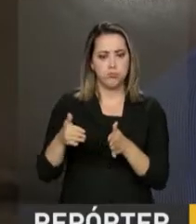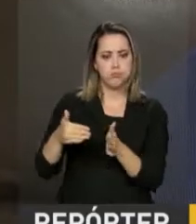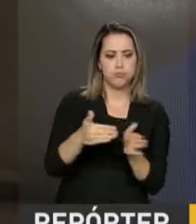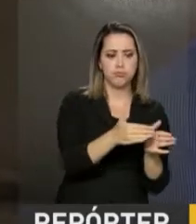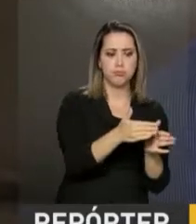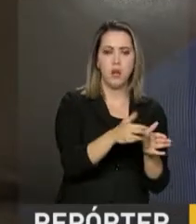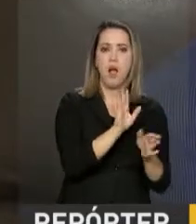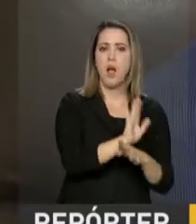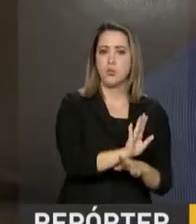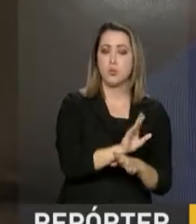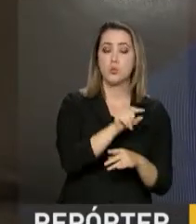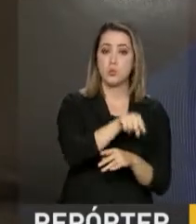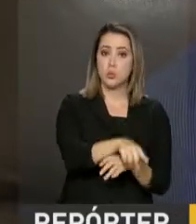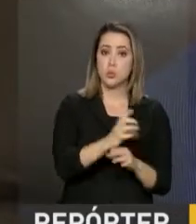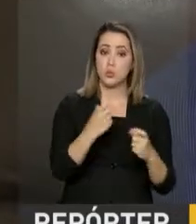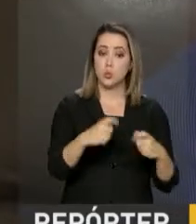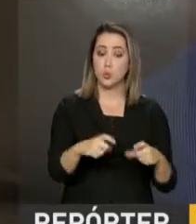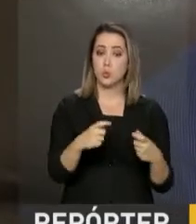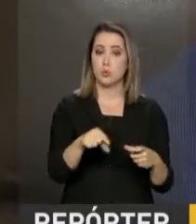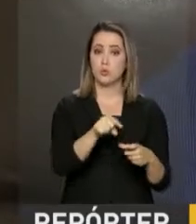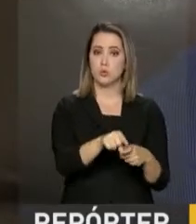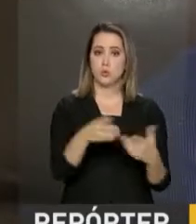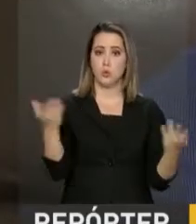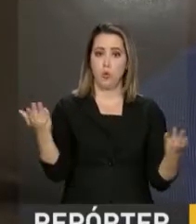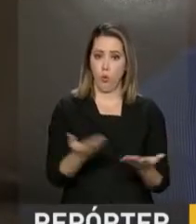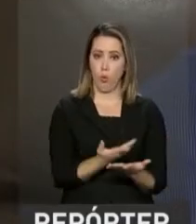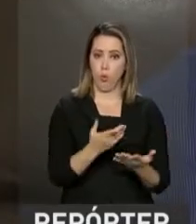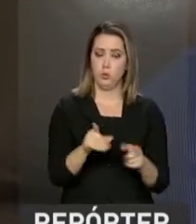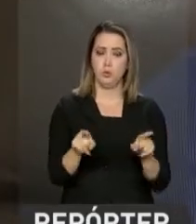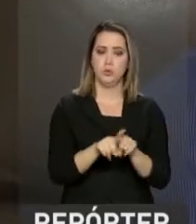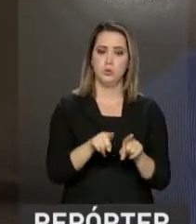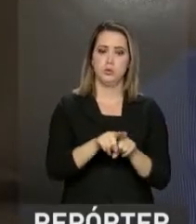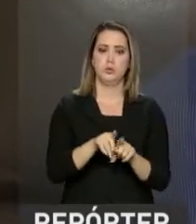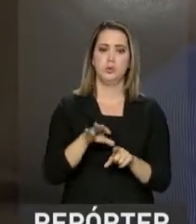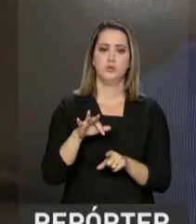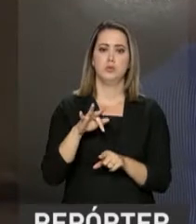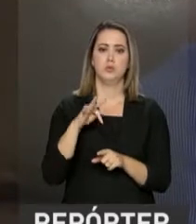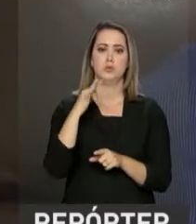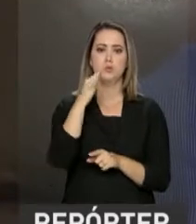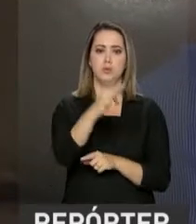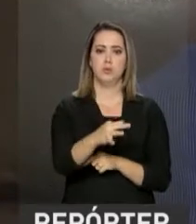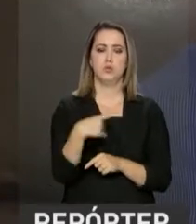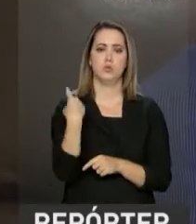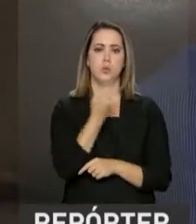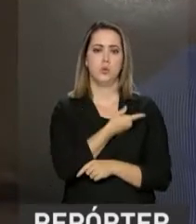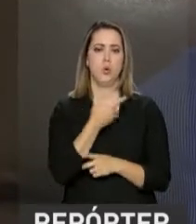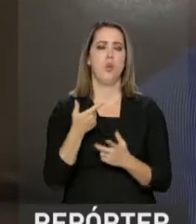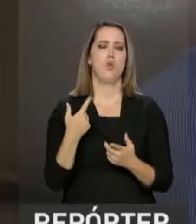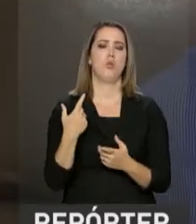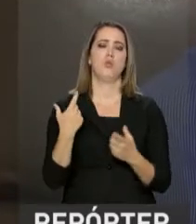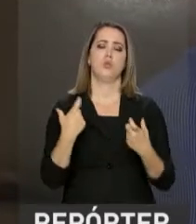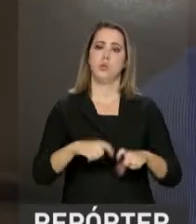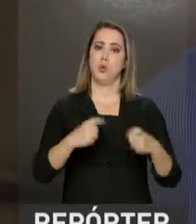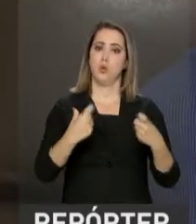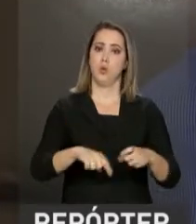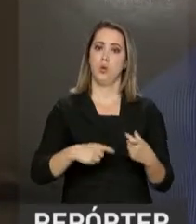atualmente, ela vai ficar beneficiando muito a nossa região, porque